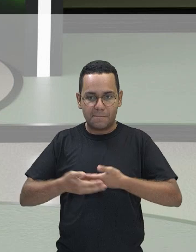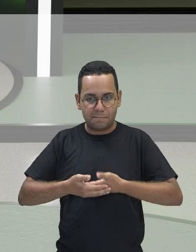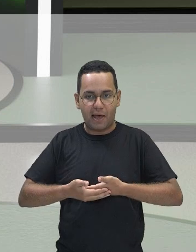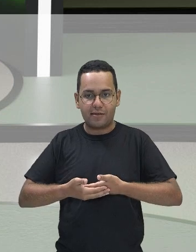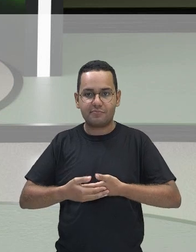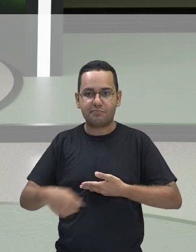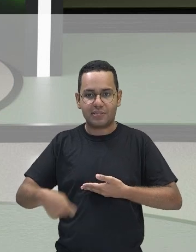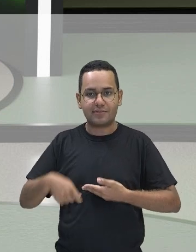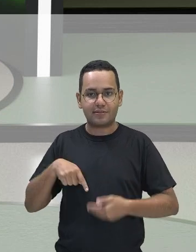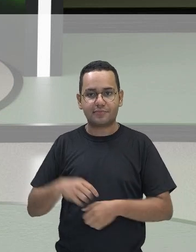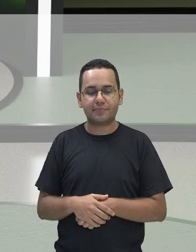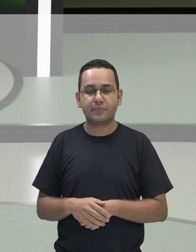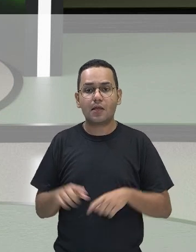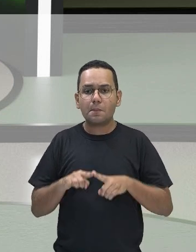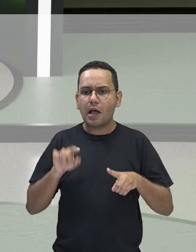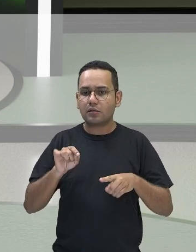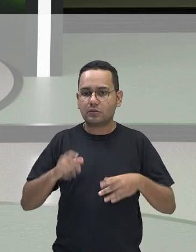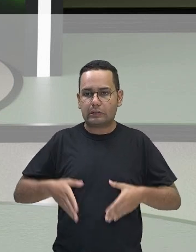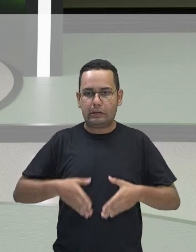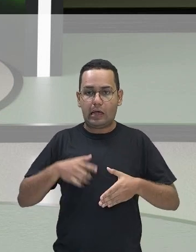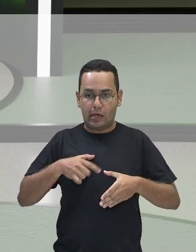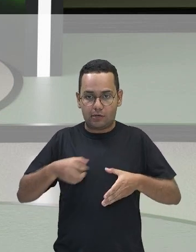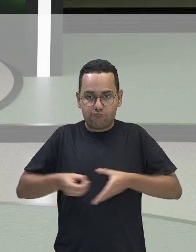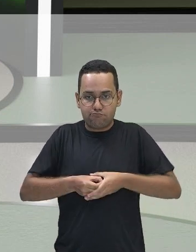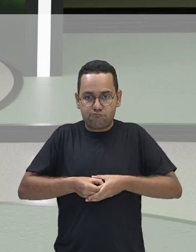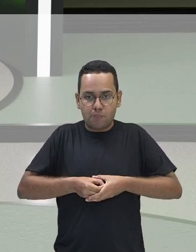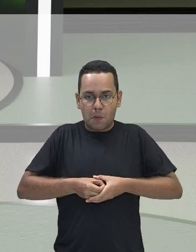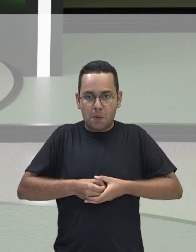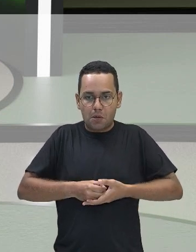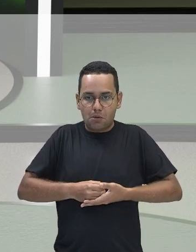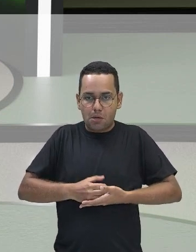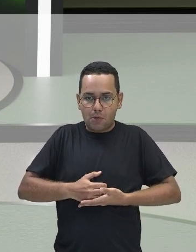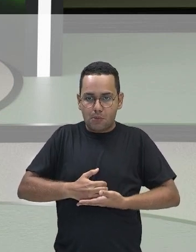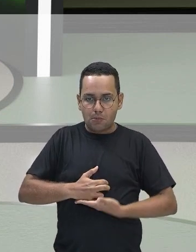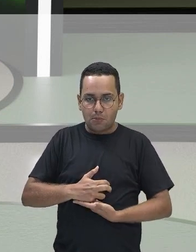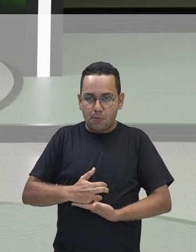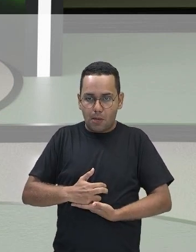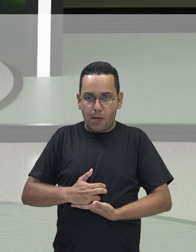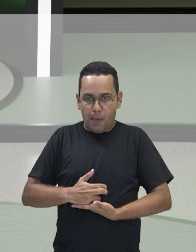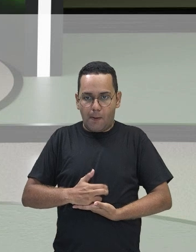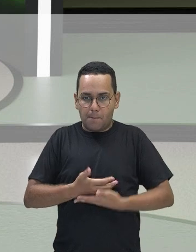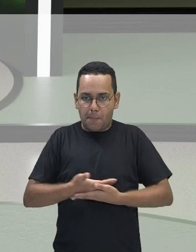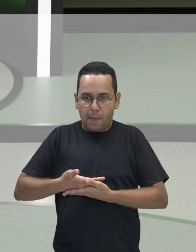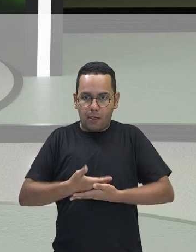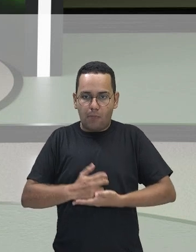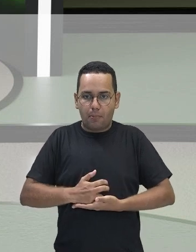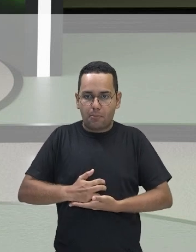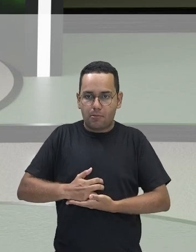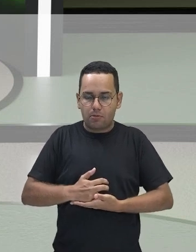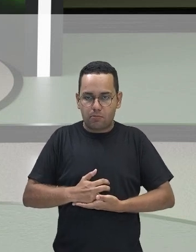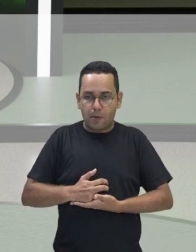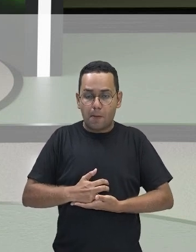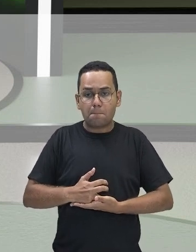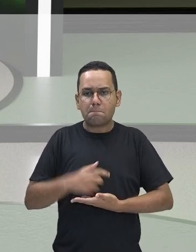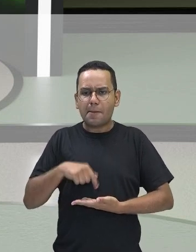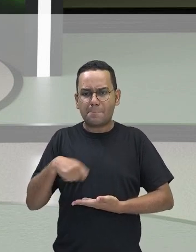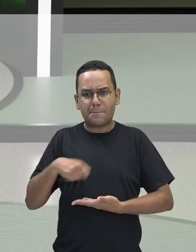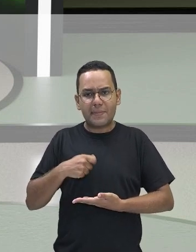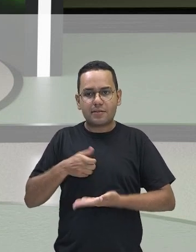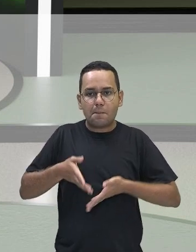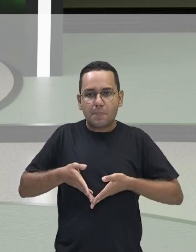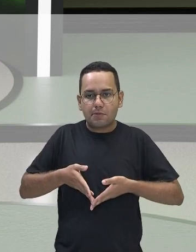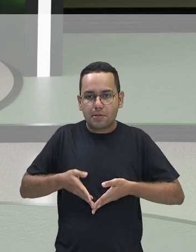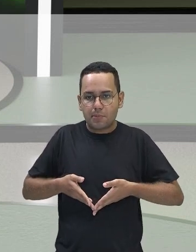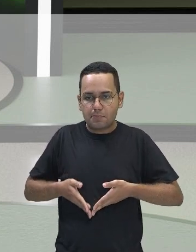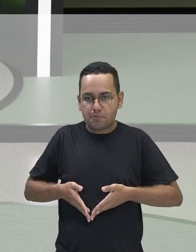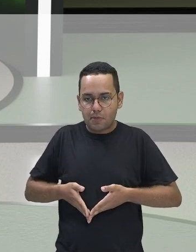desenvolvendo no útero, mas existe um momento que ela vai ter que nascer, que essa criança vai ter que sair de dentro do útero, tá? No